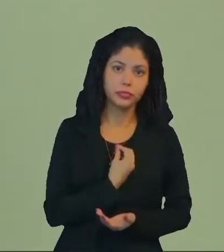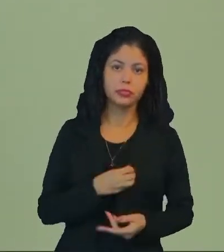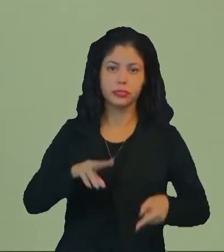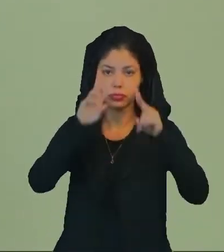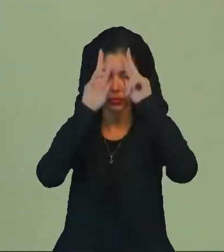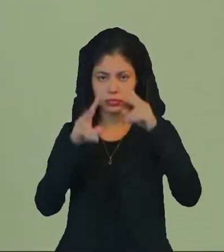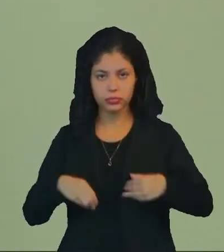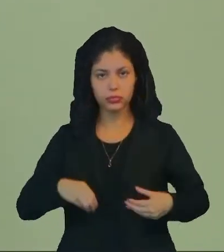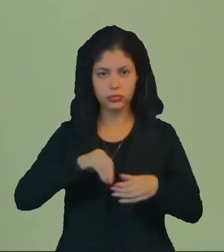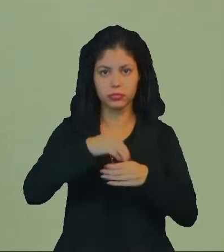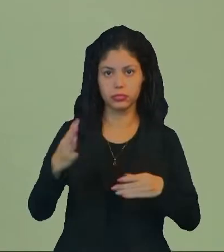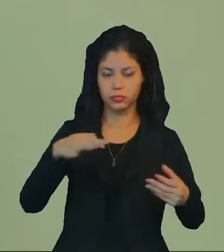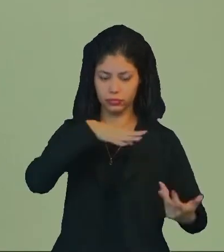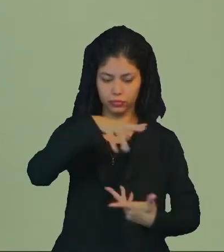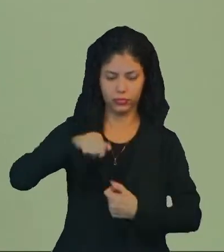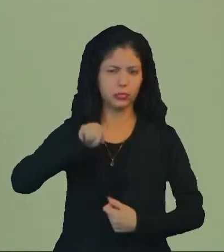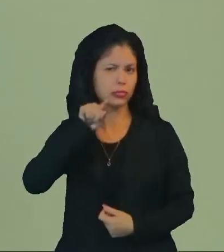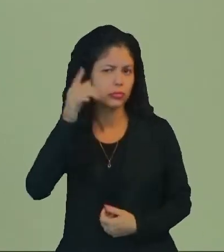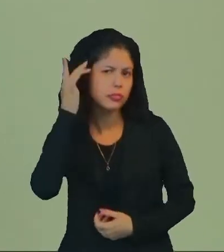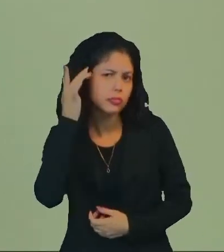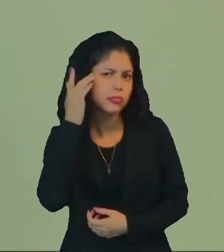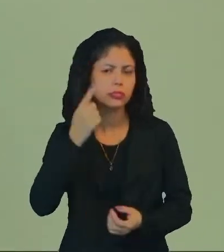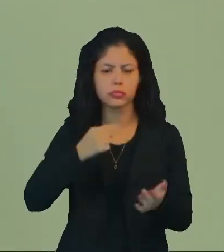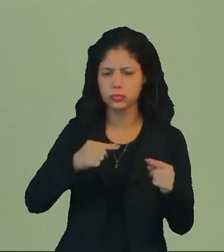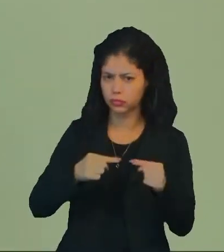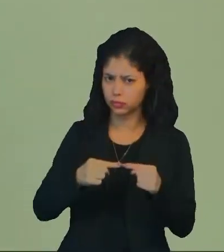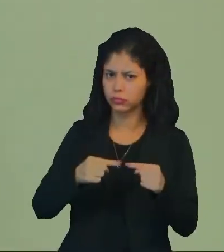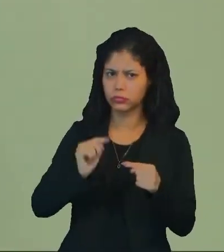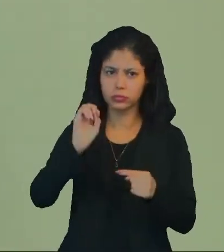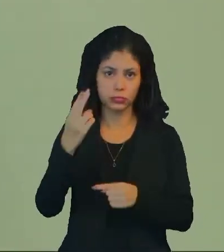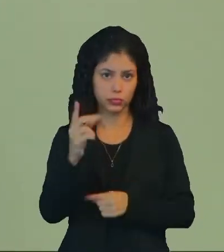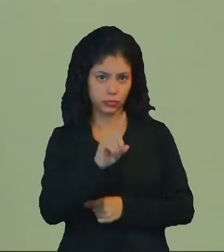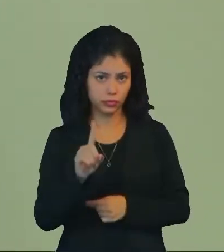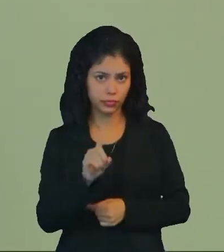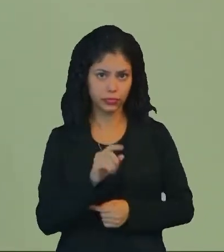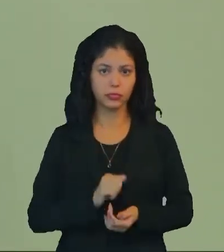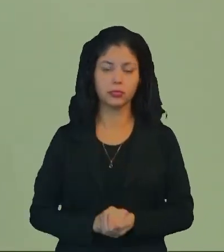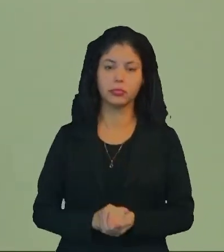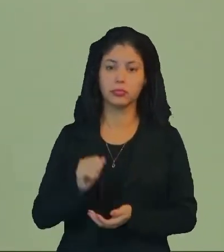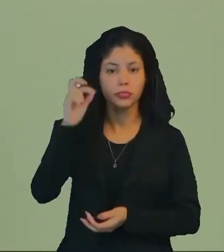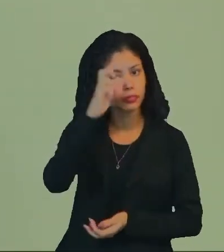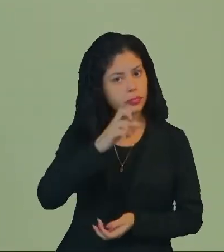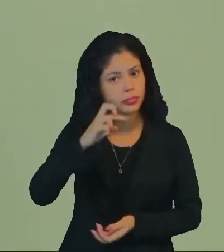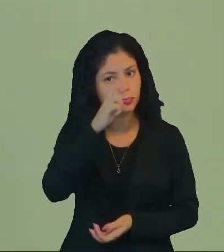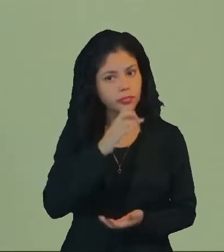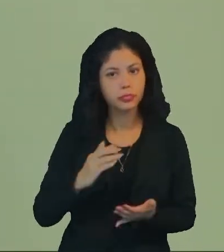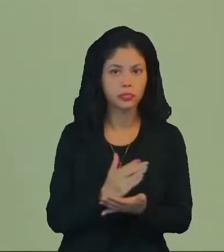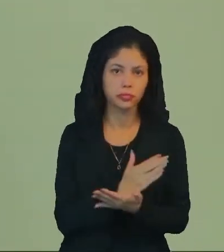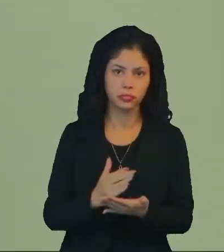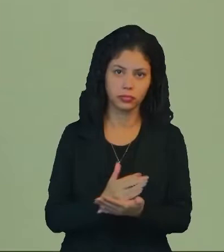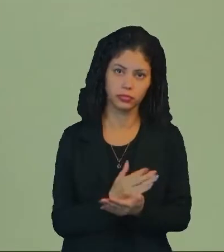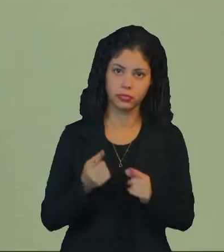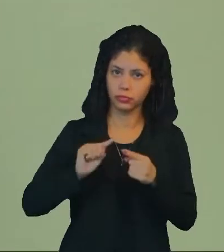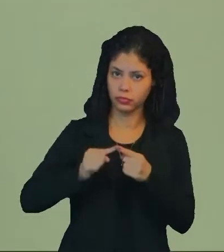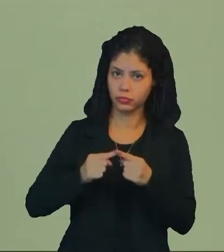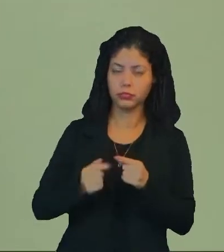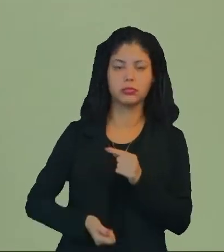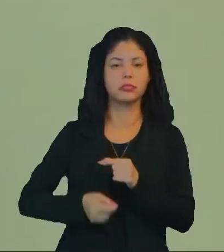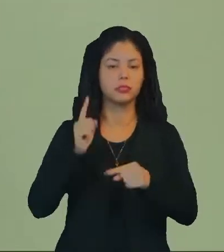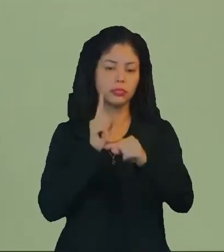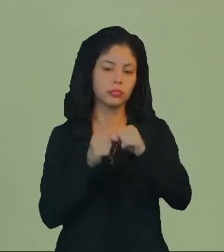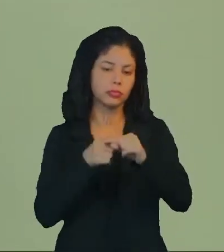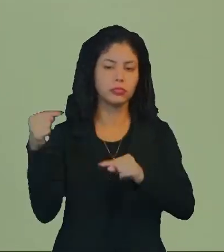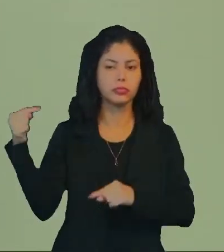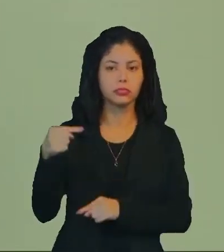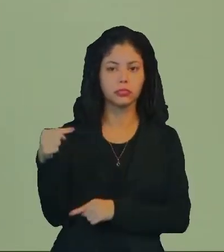humana fora da Terra. O que você acha? Você concorda com isso ou não? Então vamos analisar alguns pontos positivos e